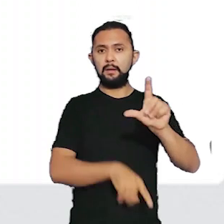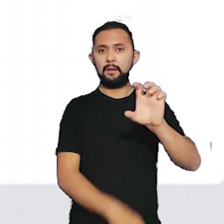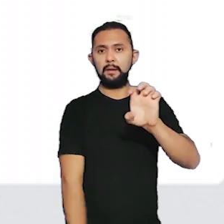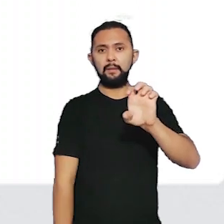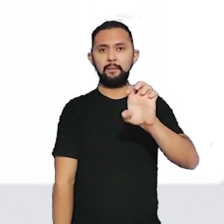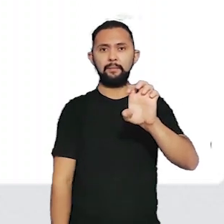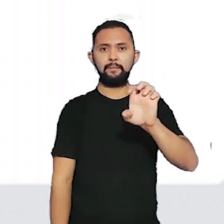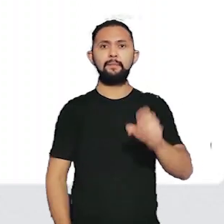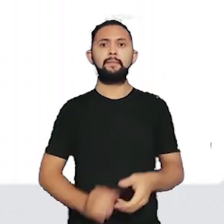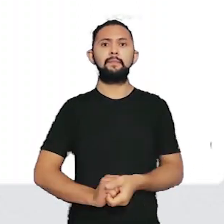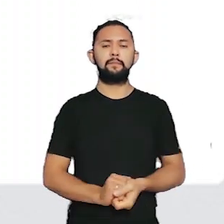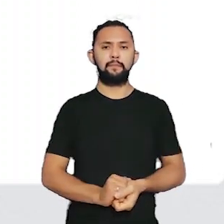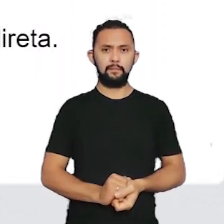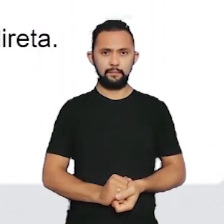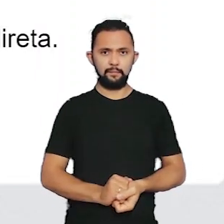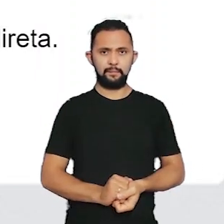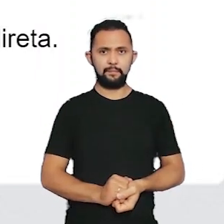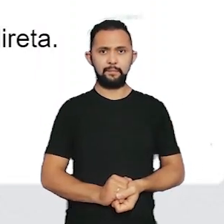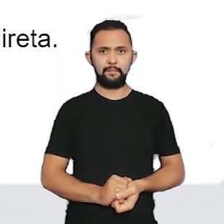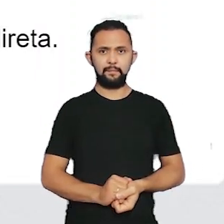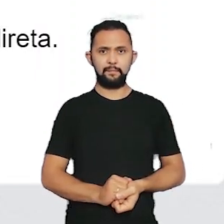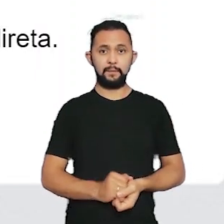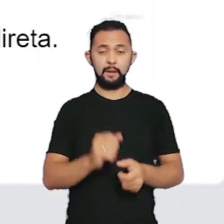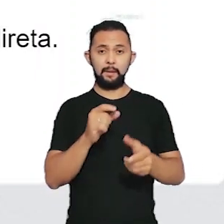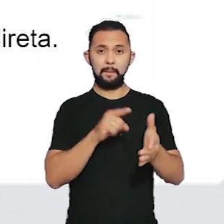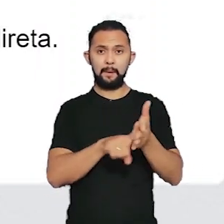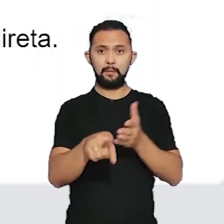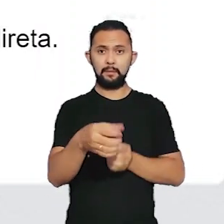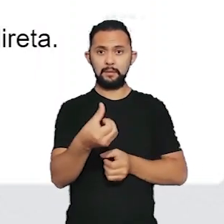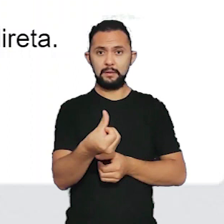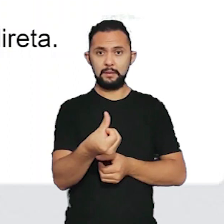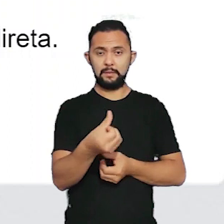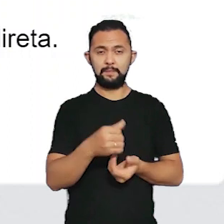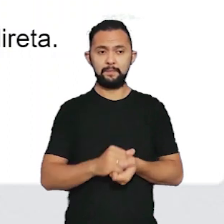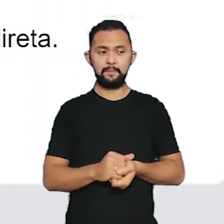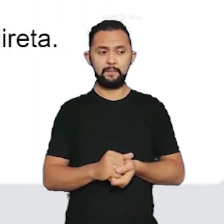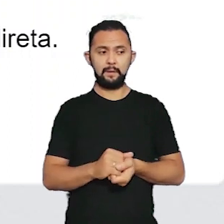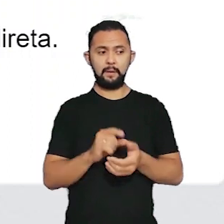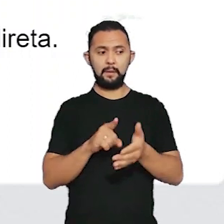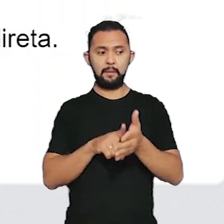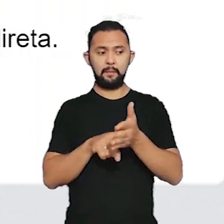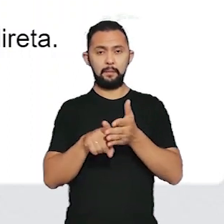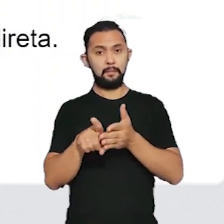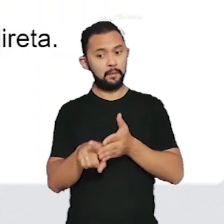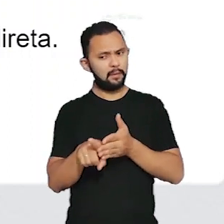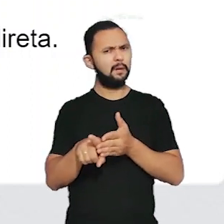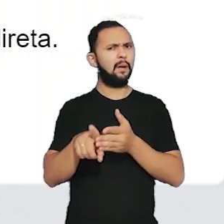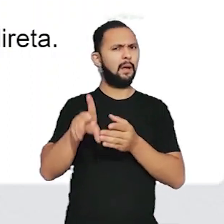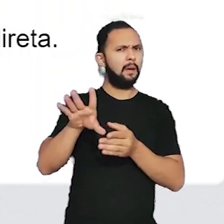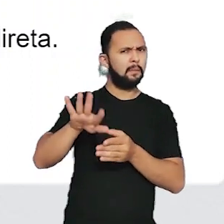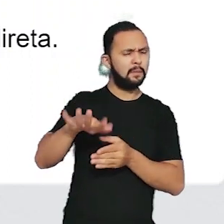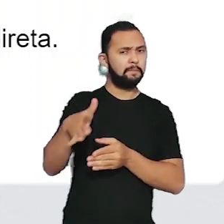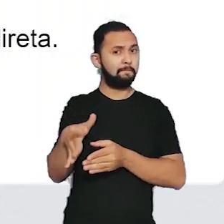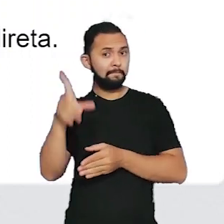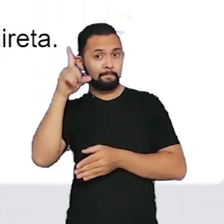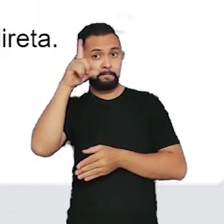E, é de escola, tá? Vamos aí para a questão número 6. Essa questão ela é um pouco mais complexa, então